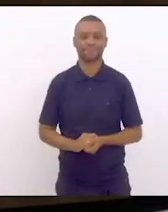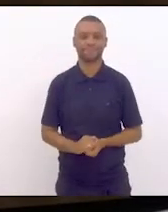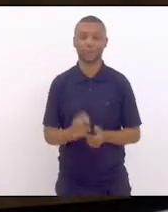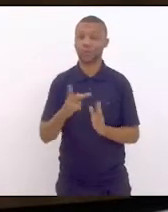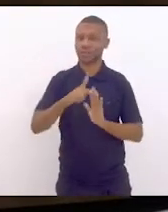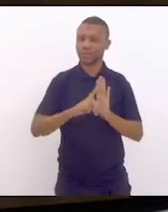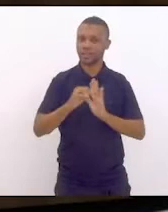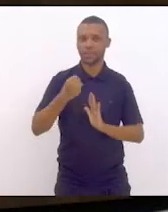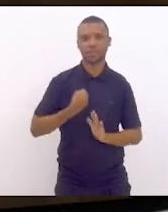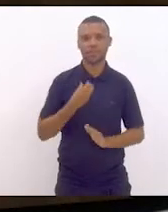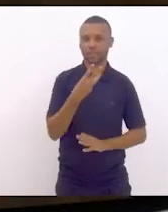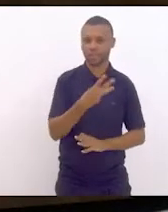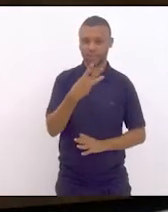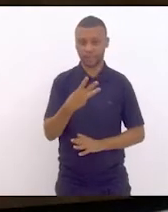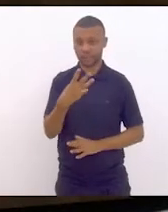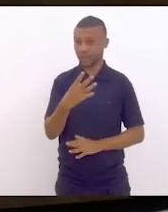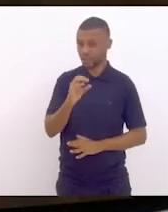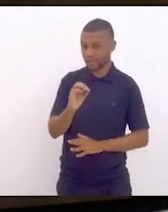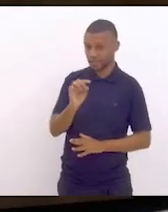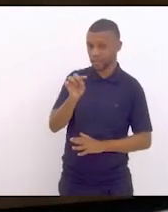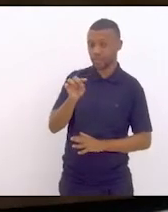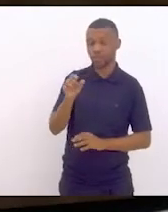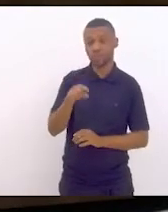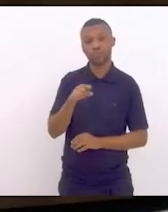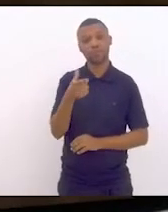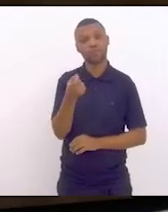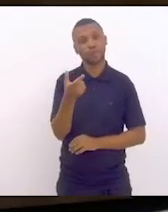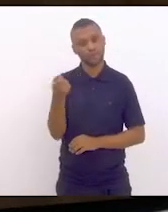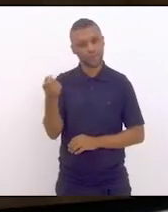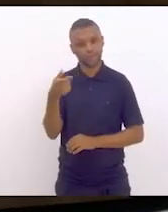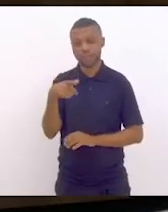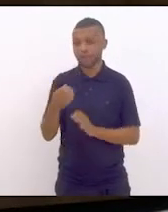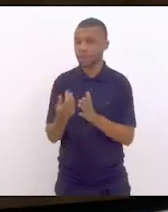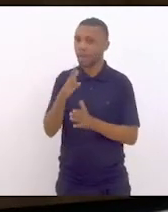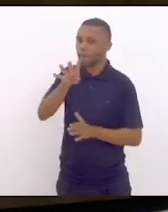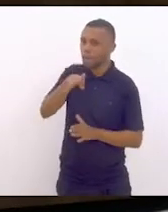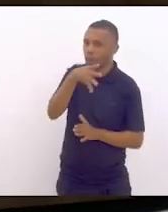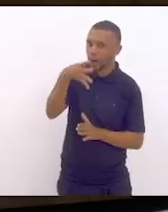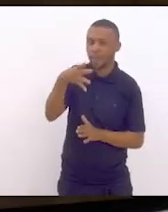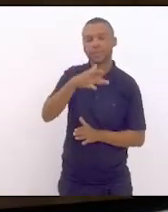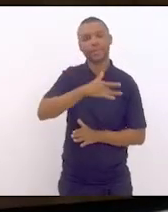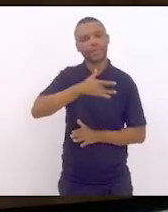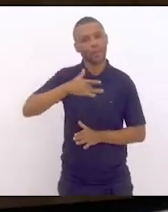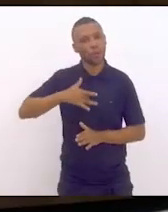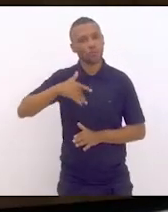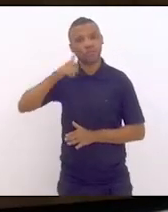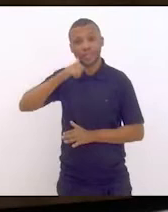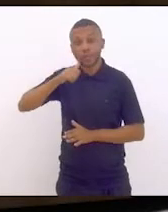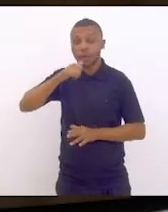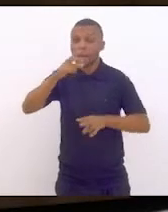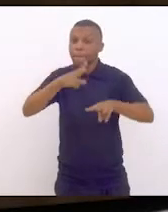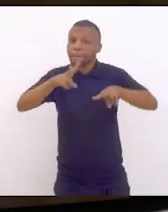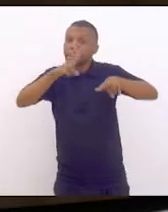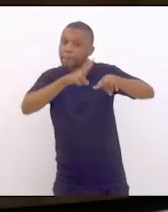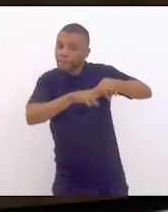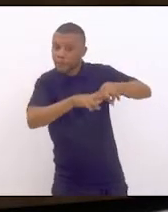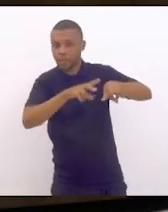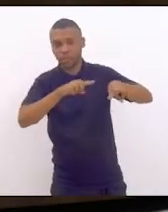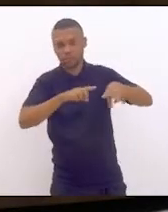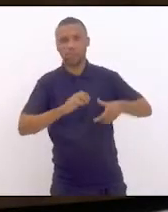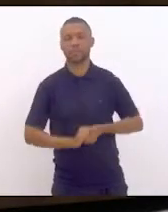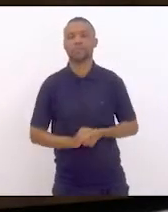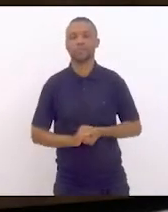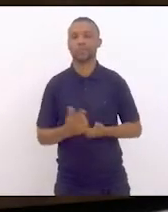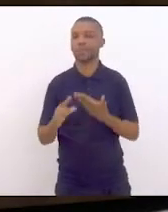Projeto de lei 3340 de 20, que cria o programa de saúde da mulher privada de liberdade,